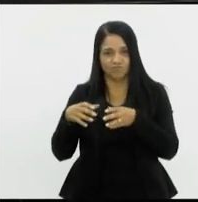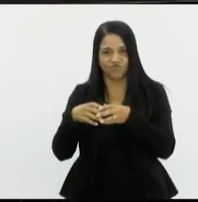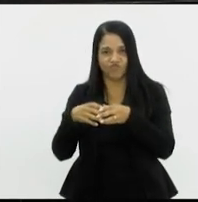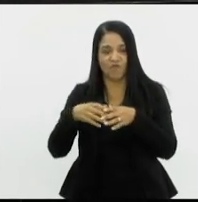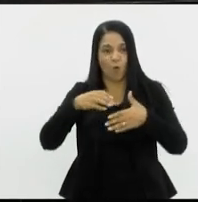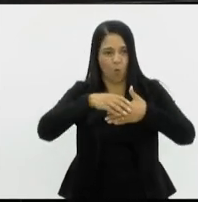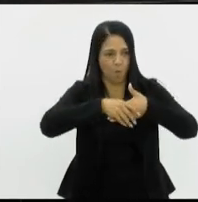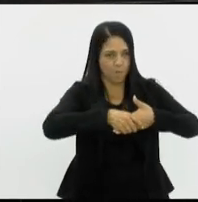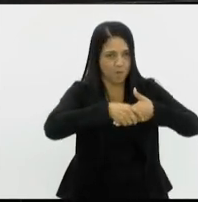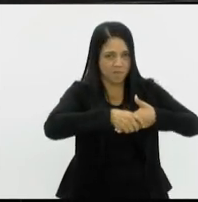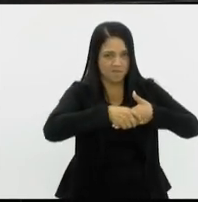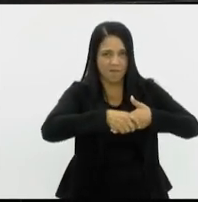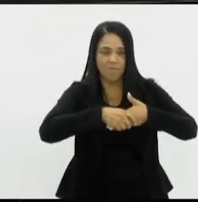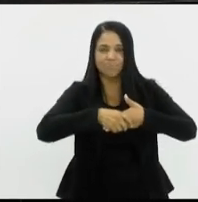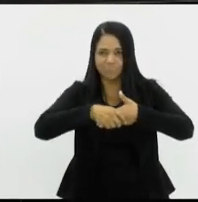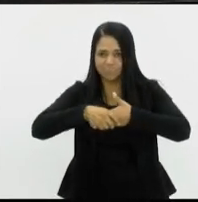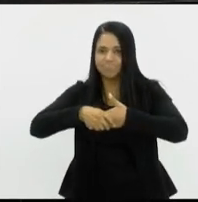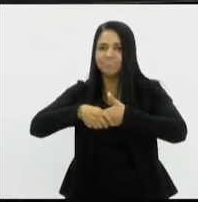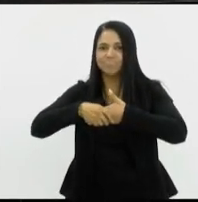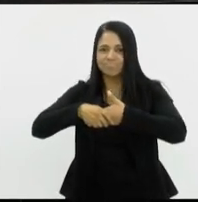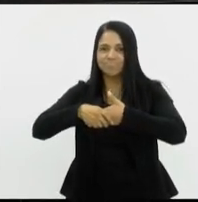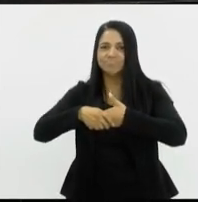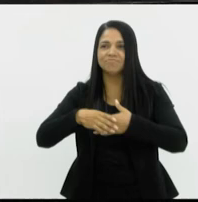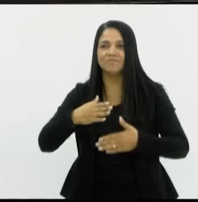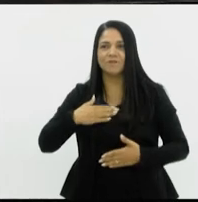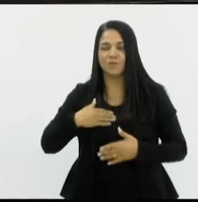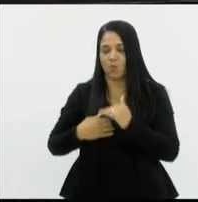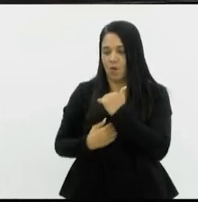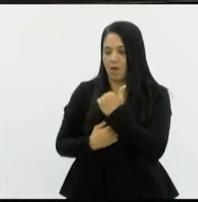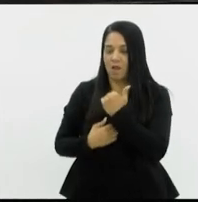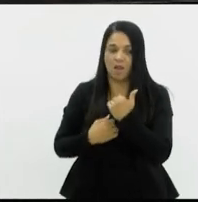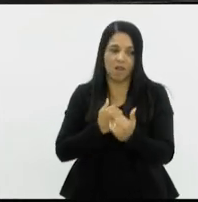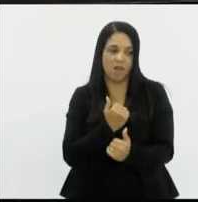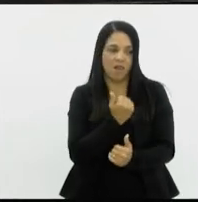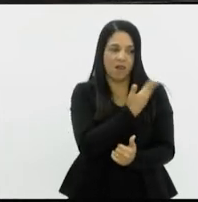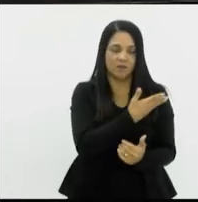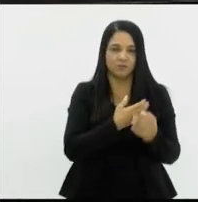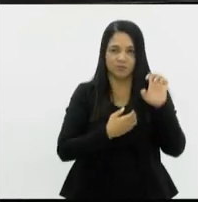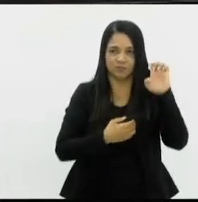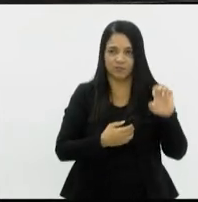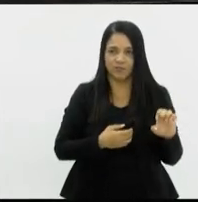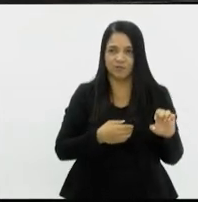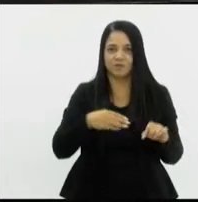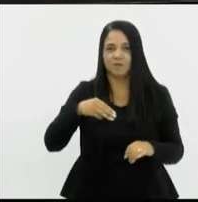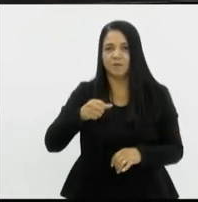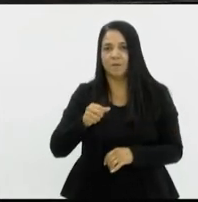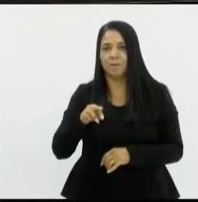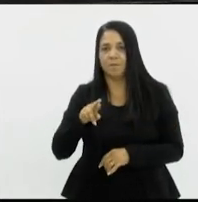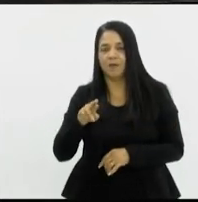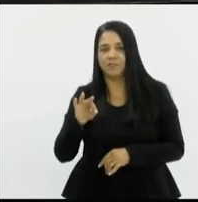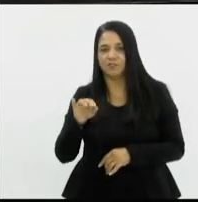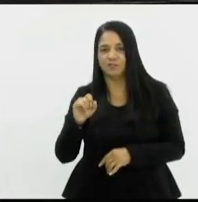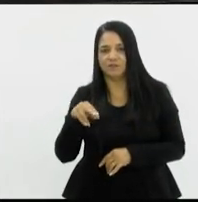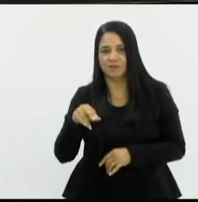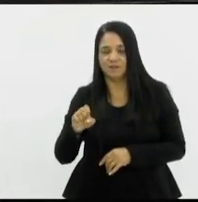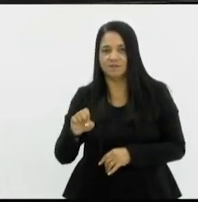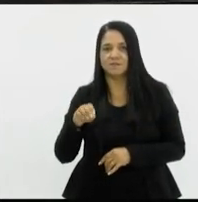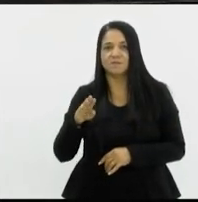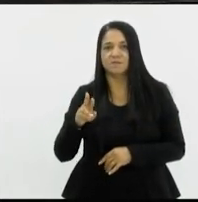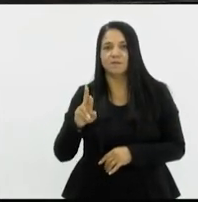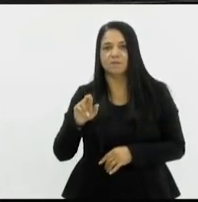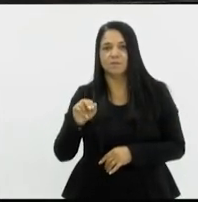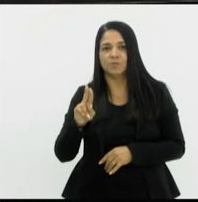um, começando aqui pelo meu lado esquerdo. Vamos lá, Martinez,